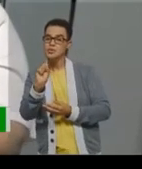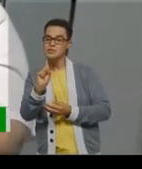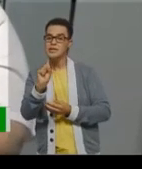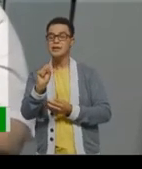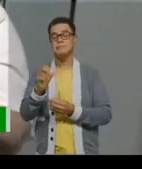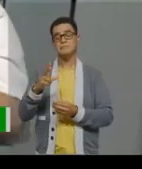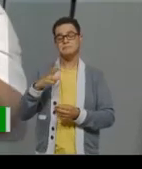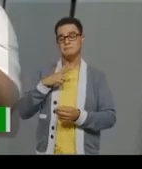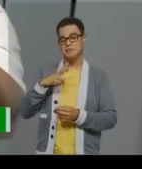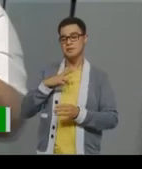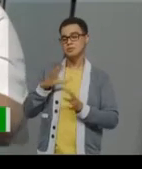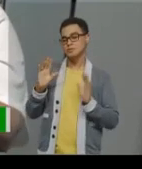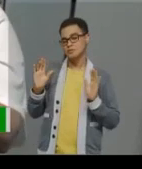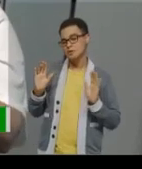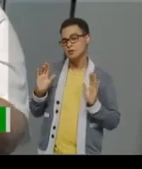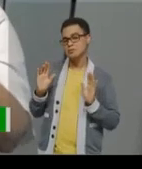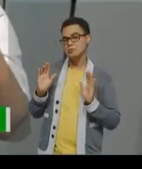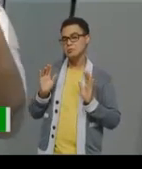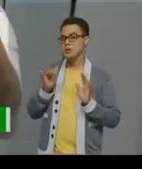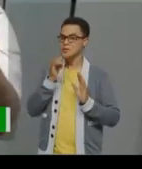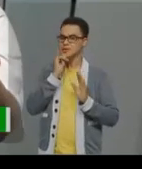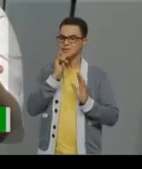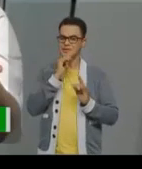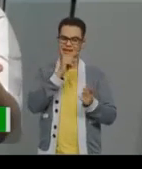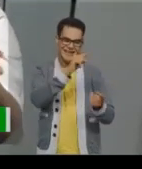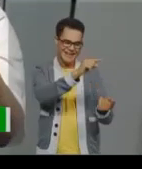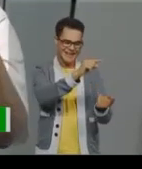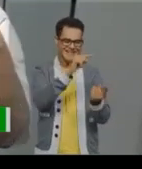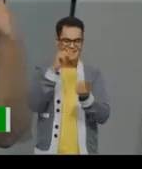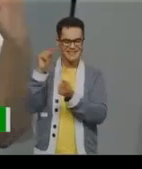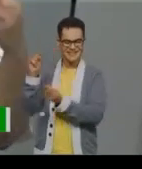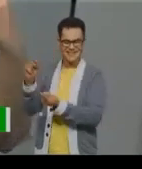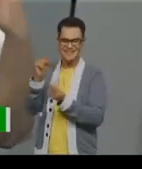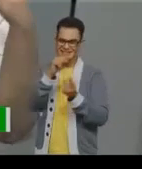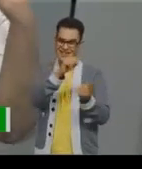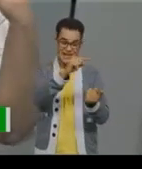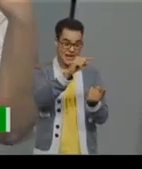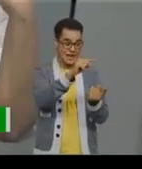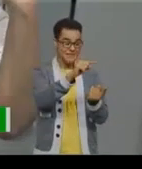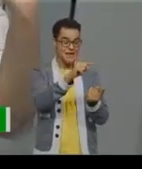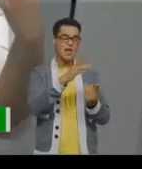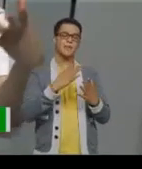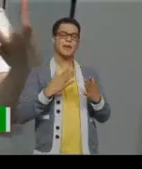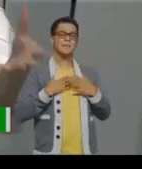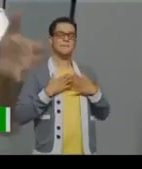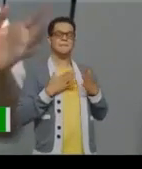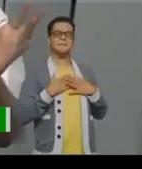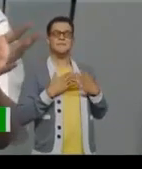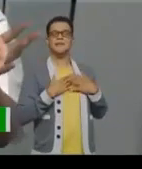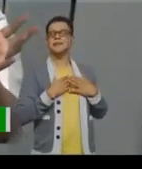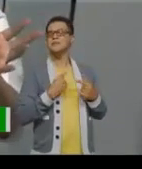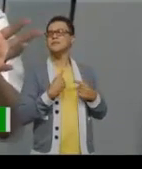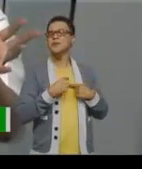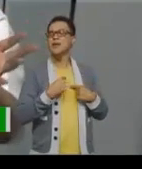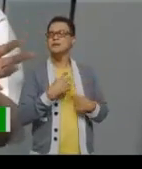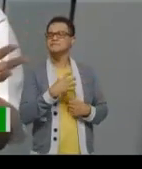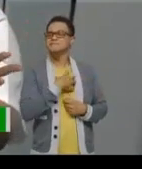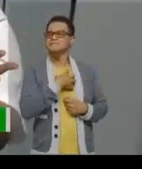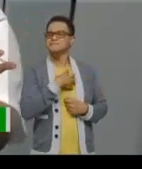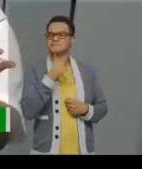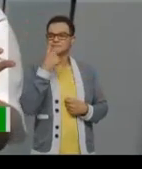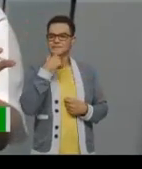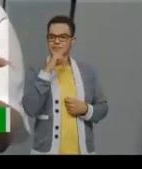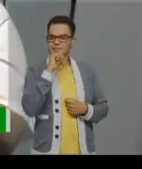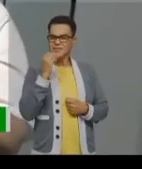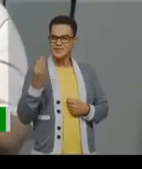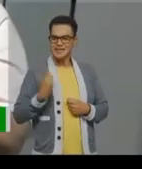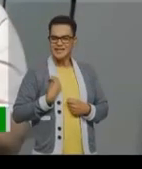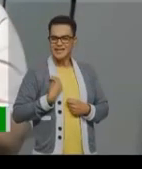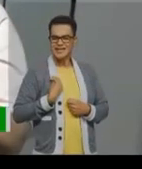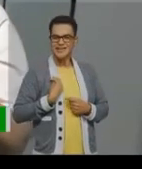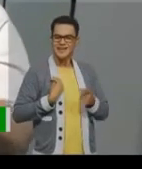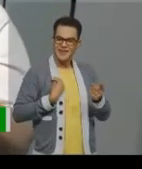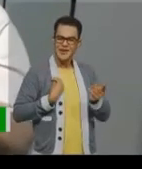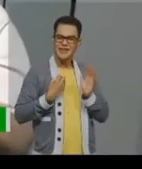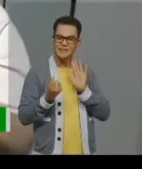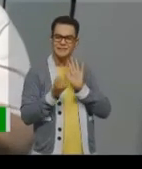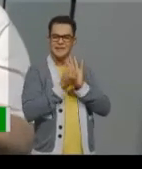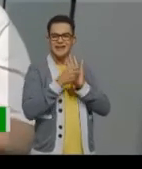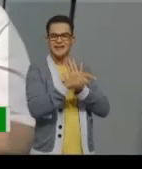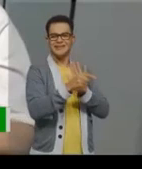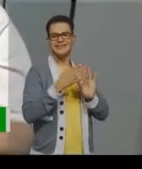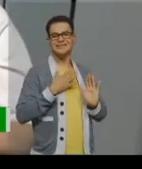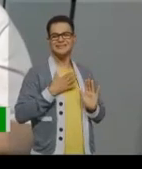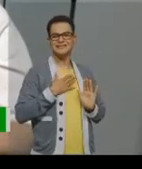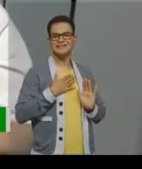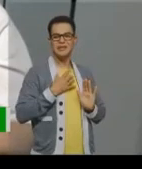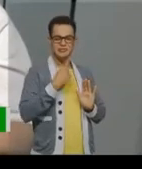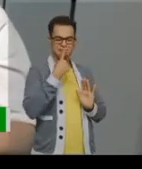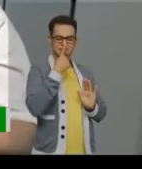ter aquilo ali, como o caso da garrafinha, que vale só para você, que é um símbolo do afeto de alguém da sua família por você, e existem